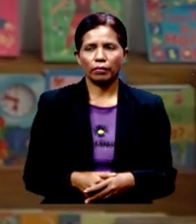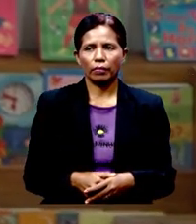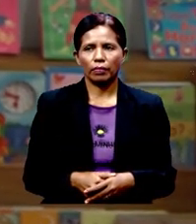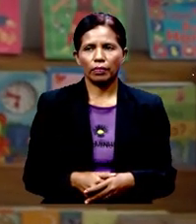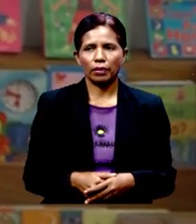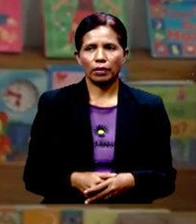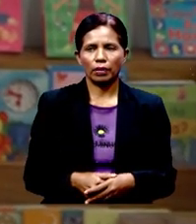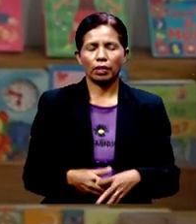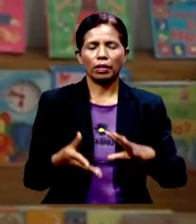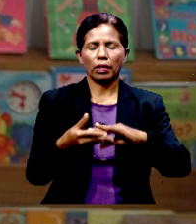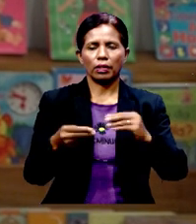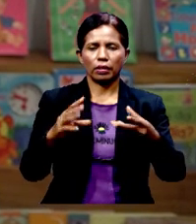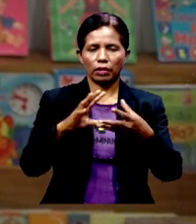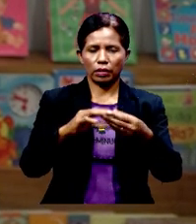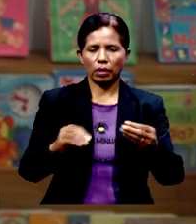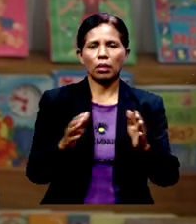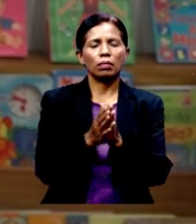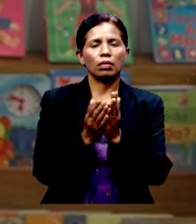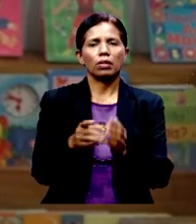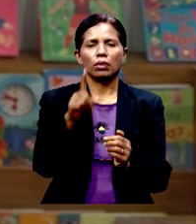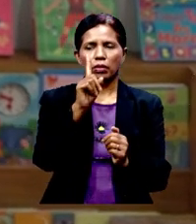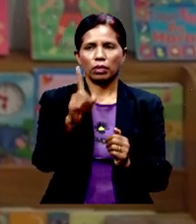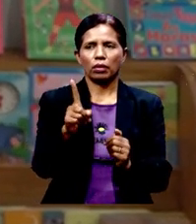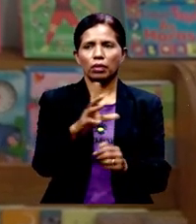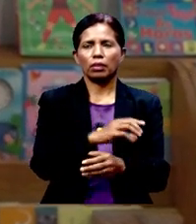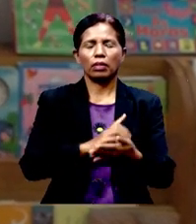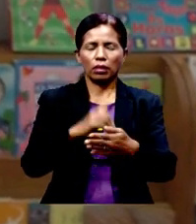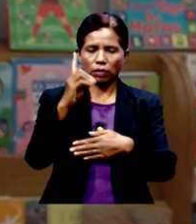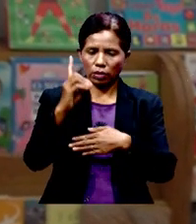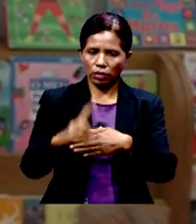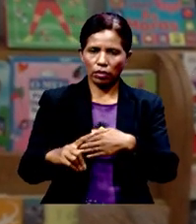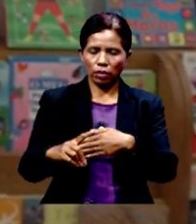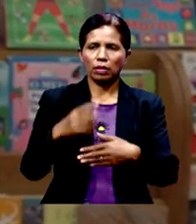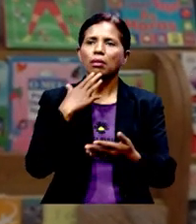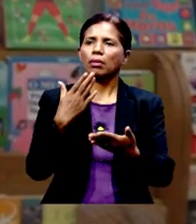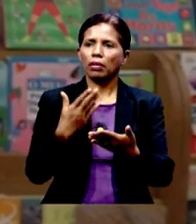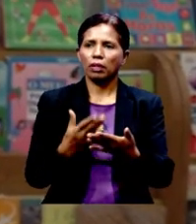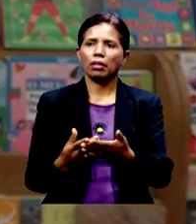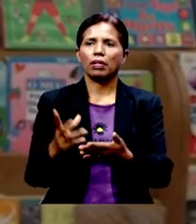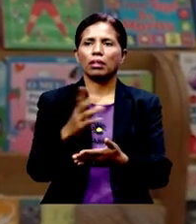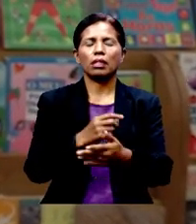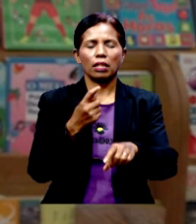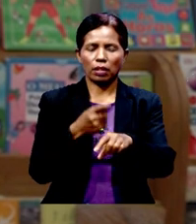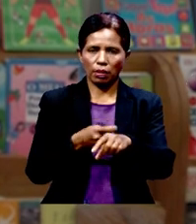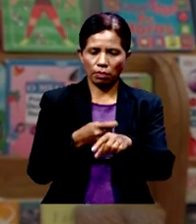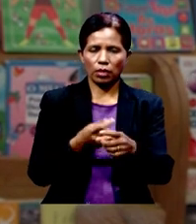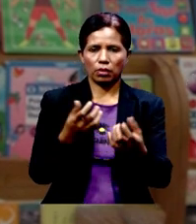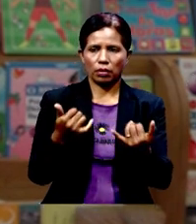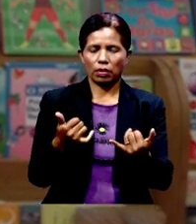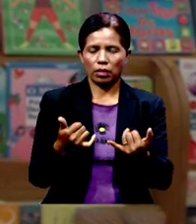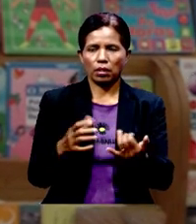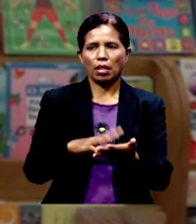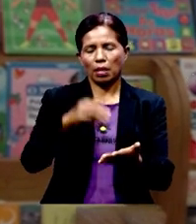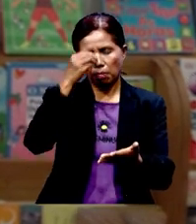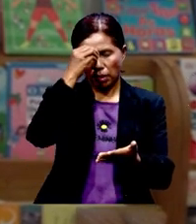livro? As histórias deste livro é cada um desenvolver a sua criatividade e, ao mesmo tempo, aprender a